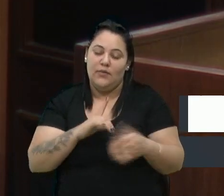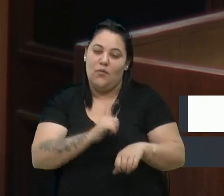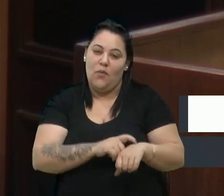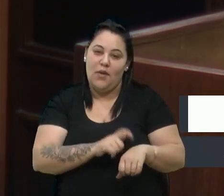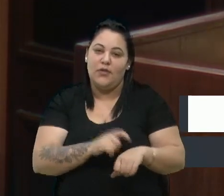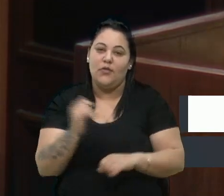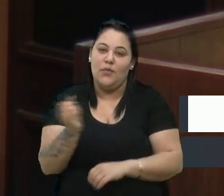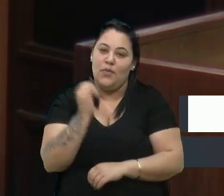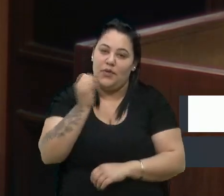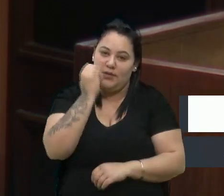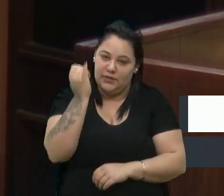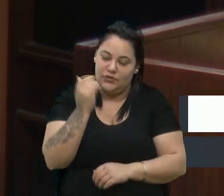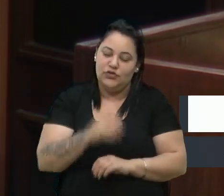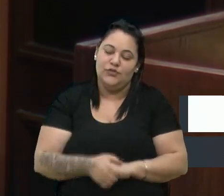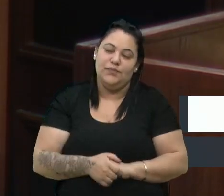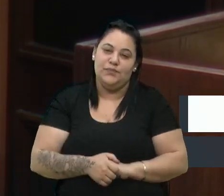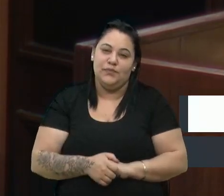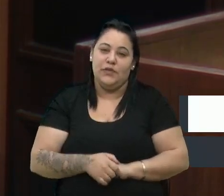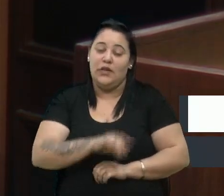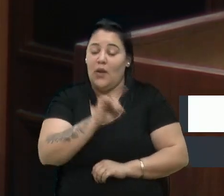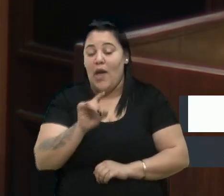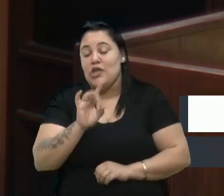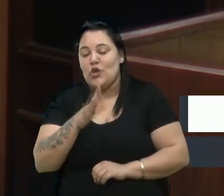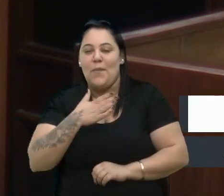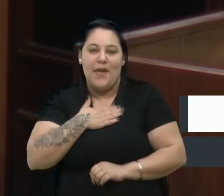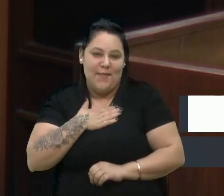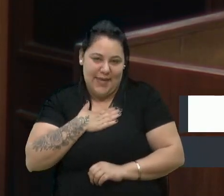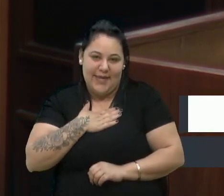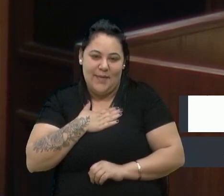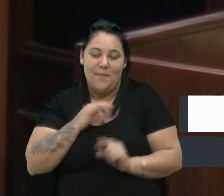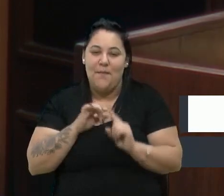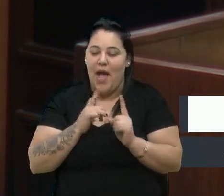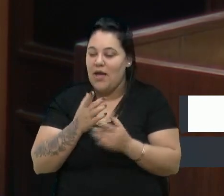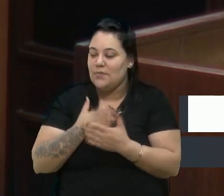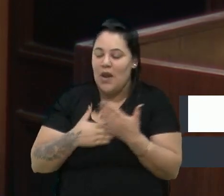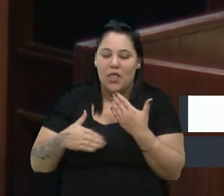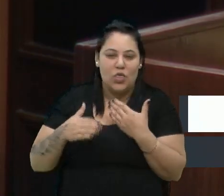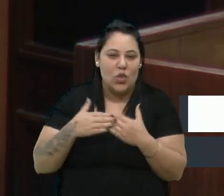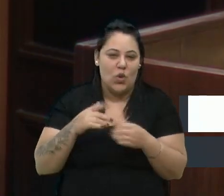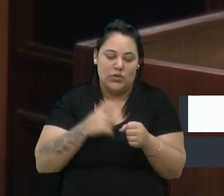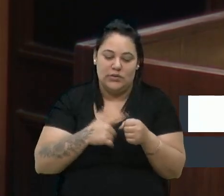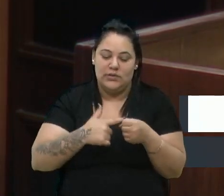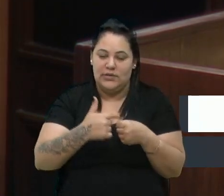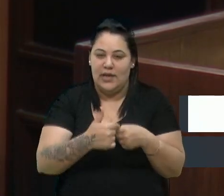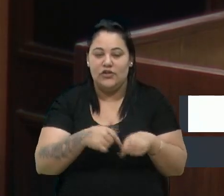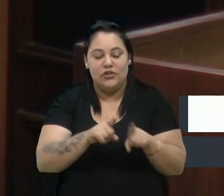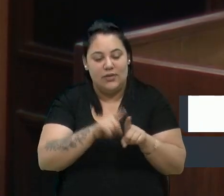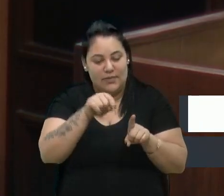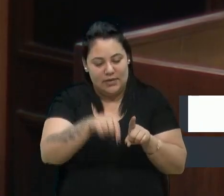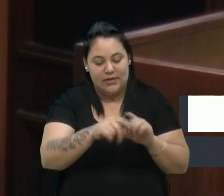importante, não só para mim, mas para toda a cidade e para essa Câmara